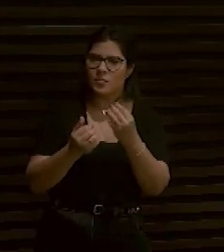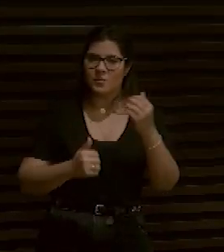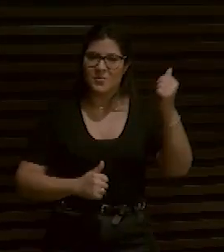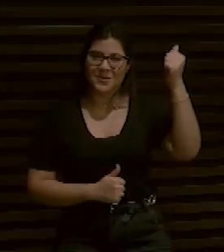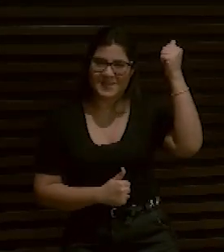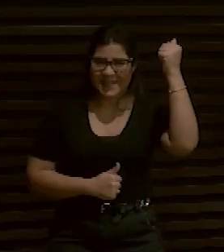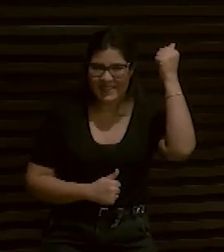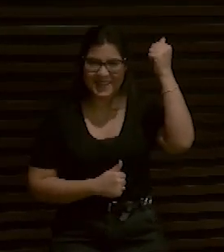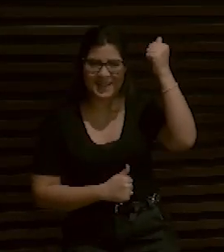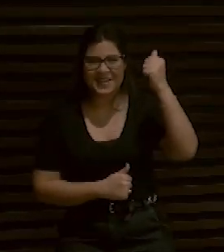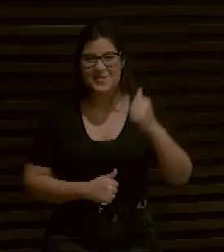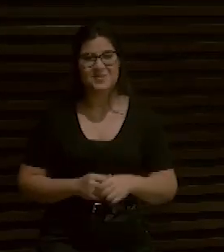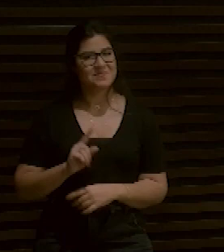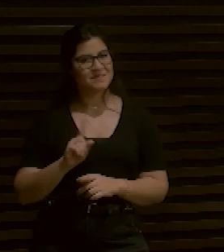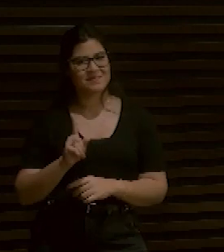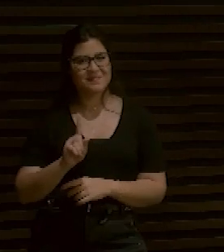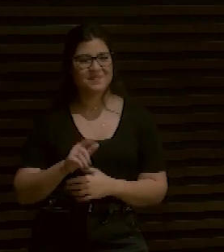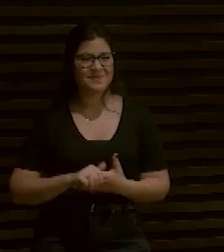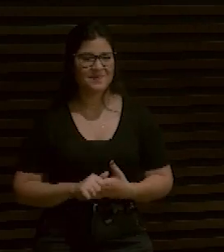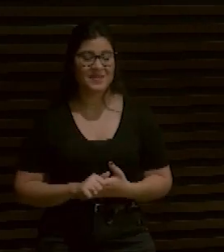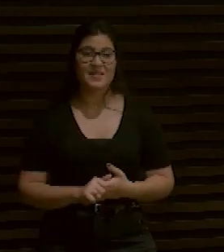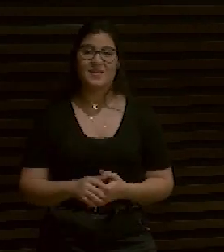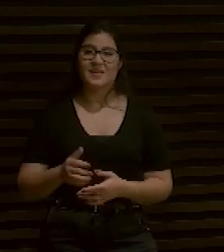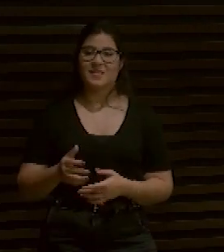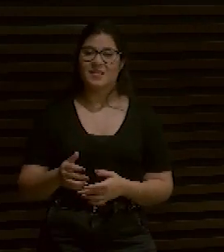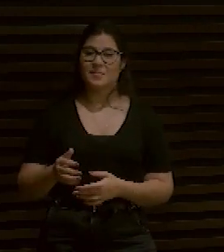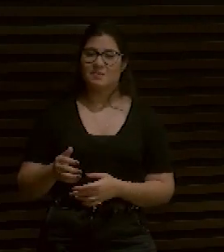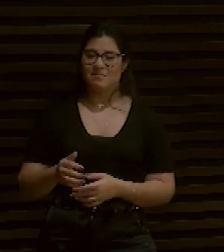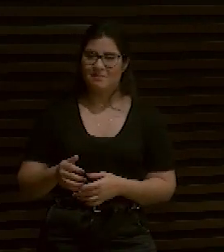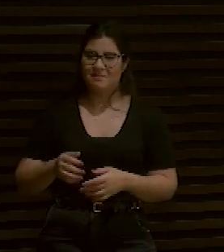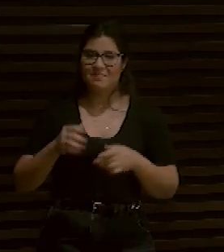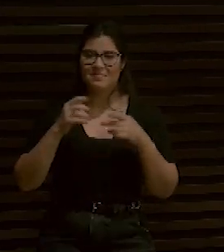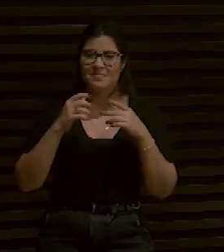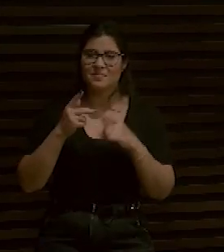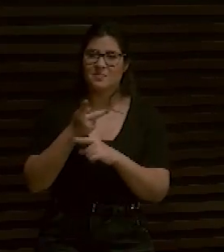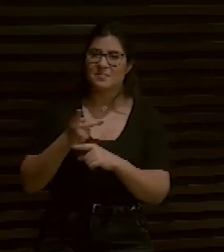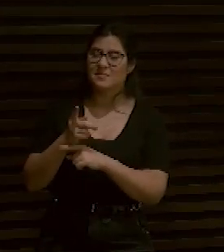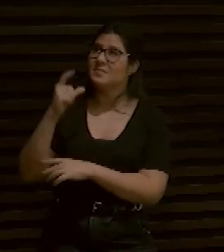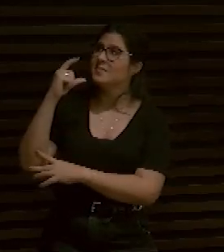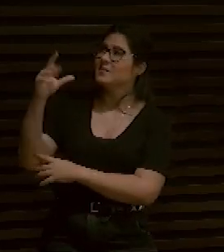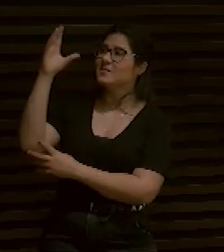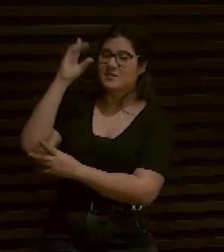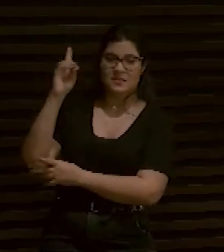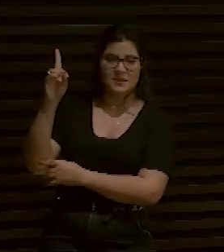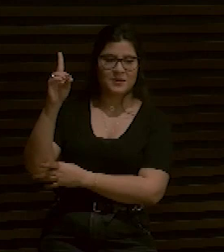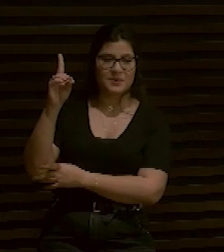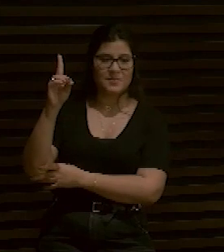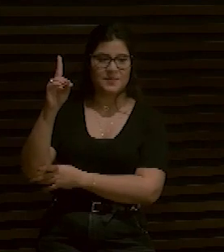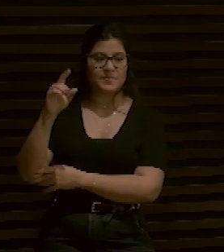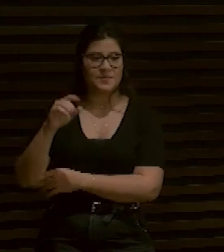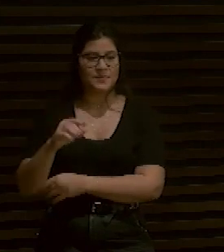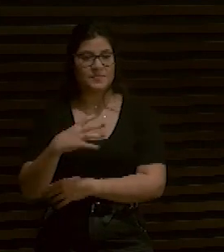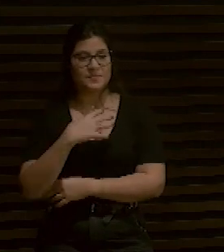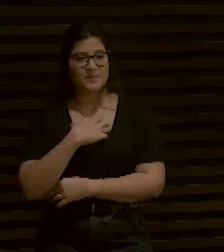do streaming. É o ouvir da palavra de Deus, irmão. É o ouvir da palavra de Deus que vai